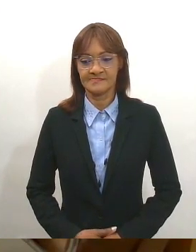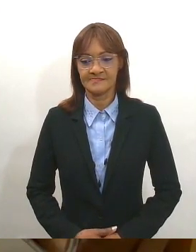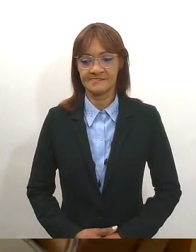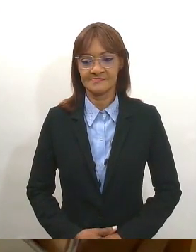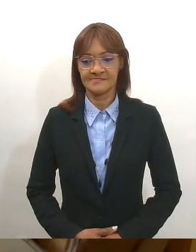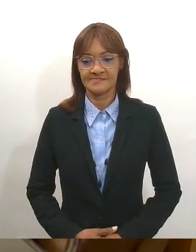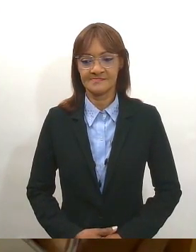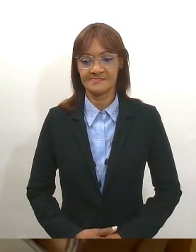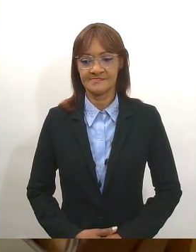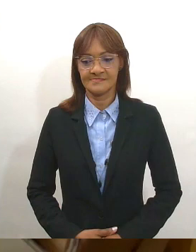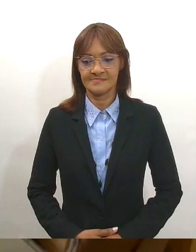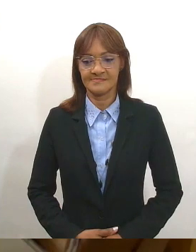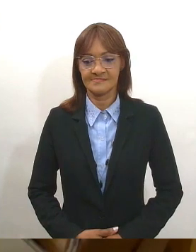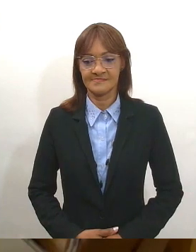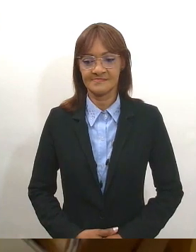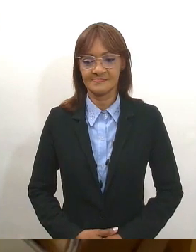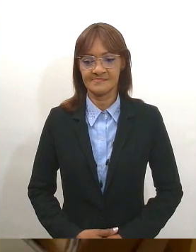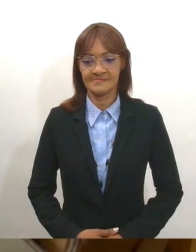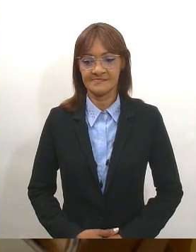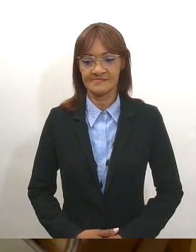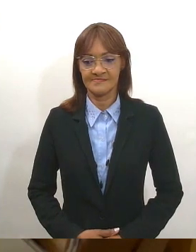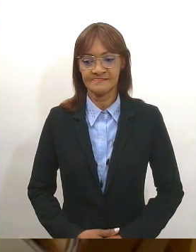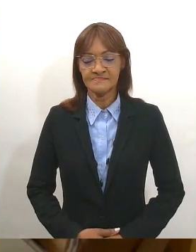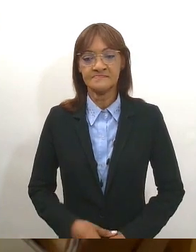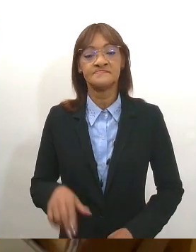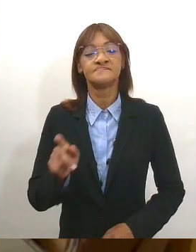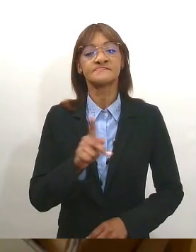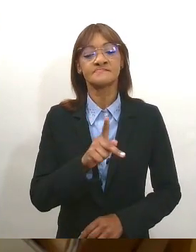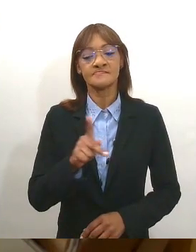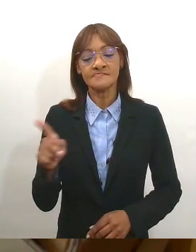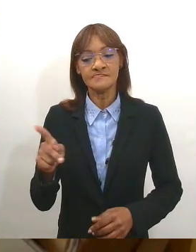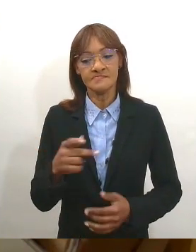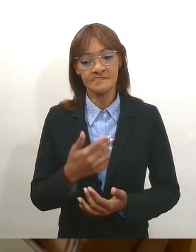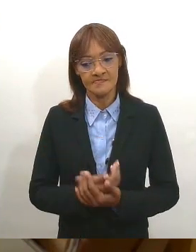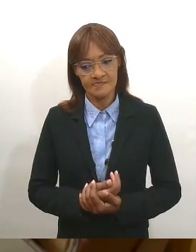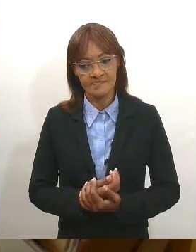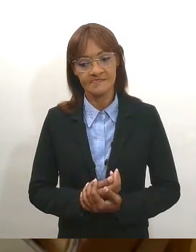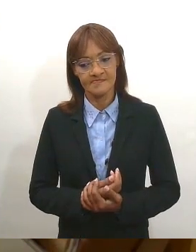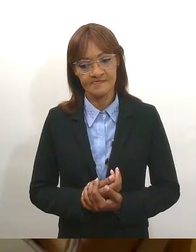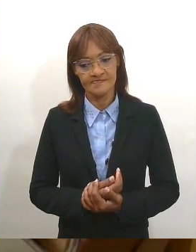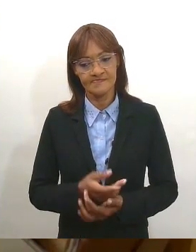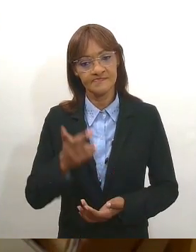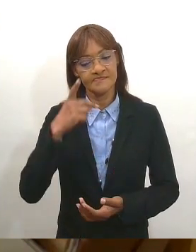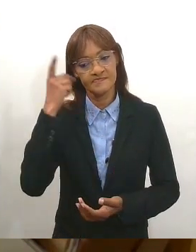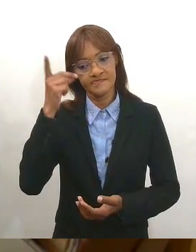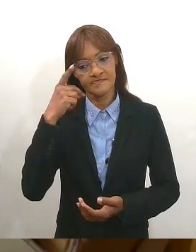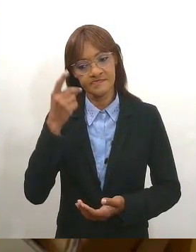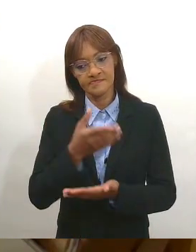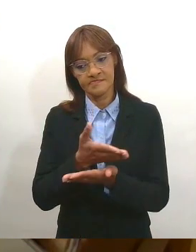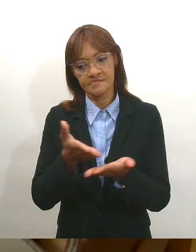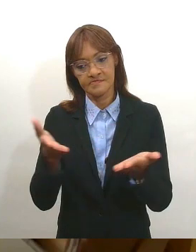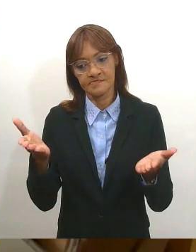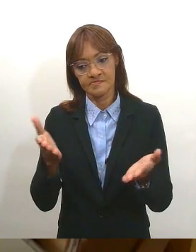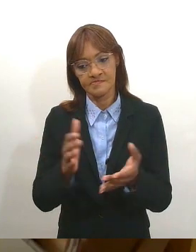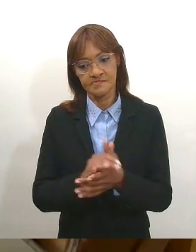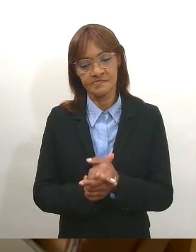Senhor presidente, senhores deputados, profissionais da imprensa, servidores desta